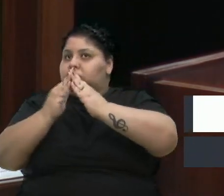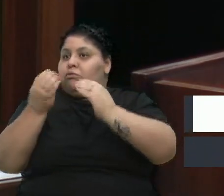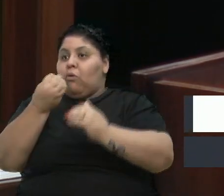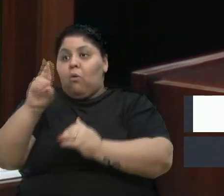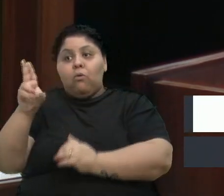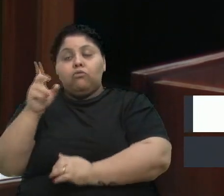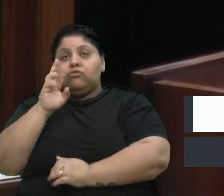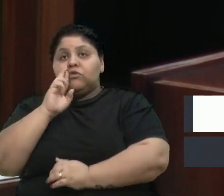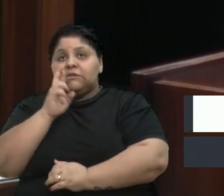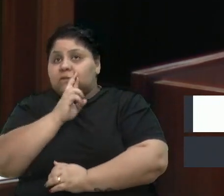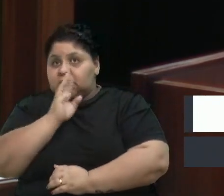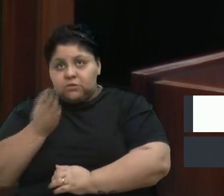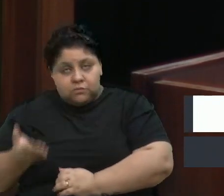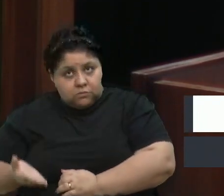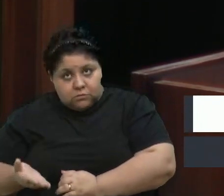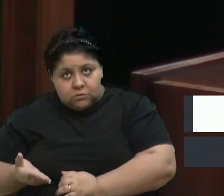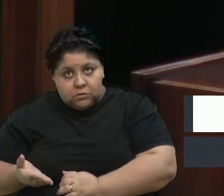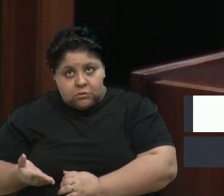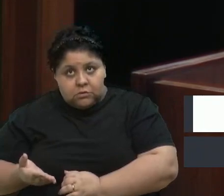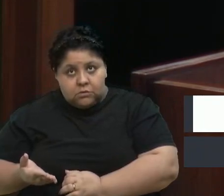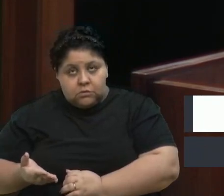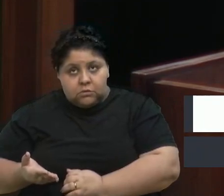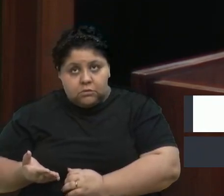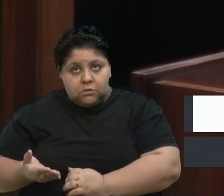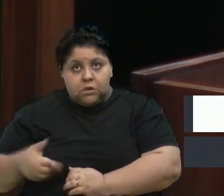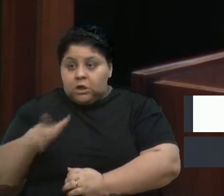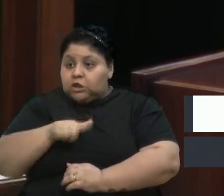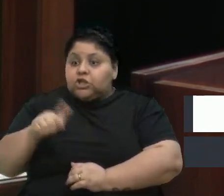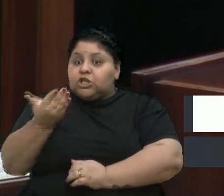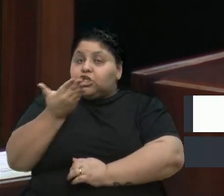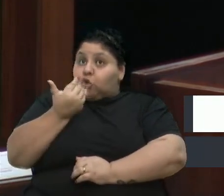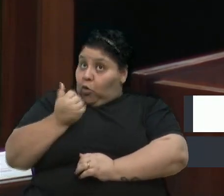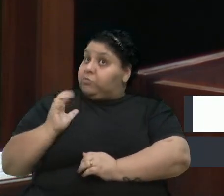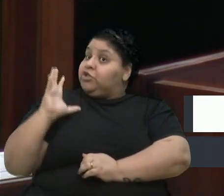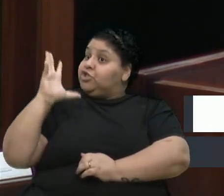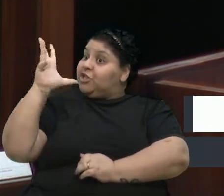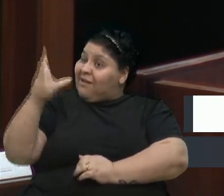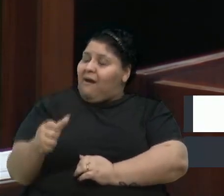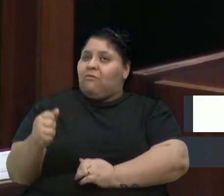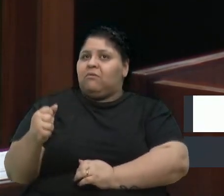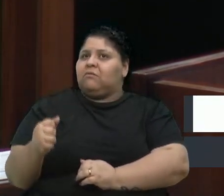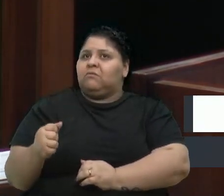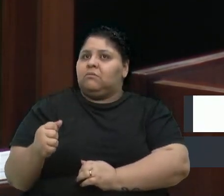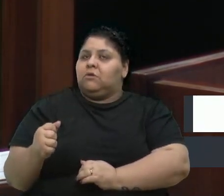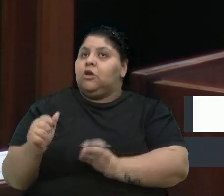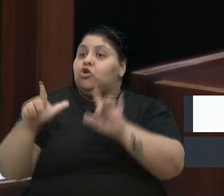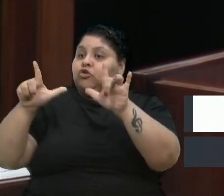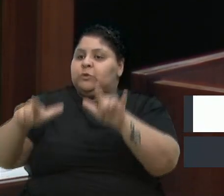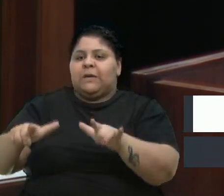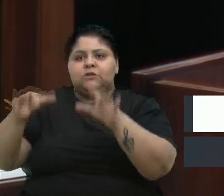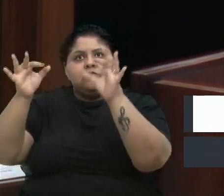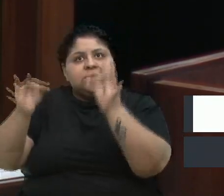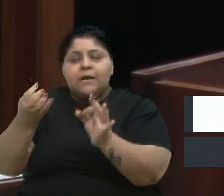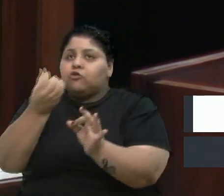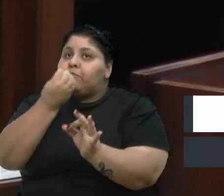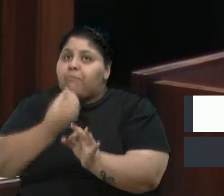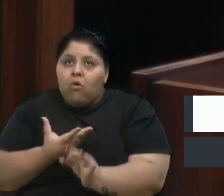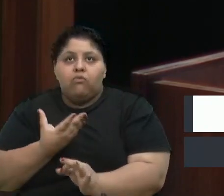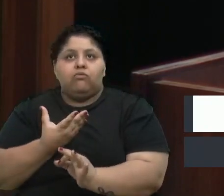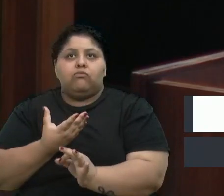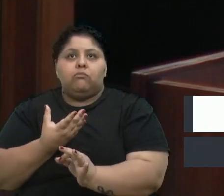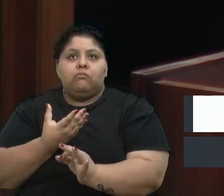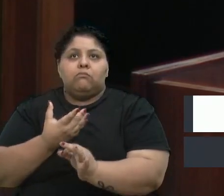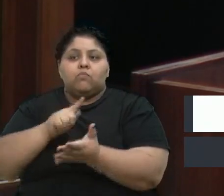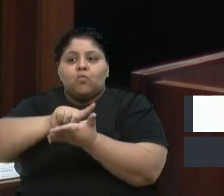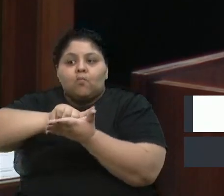restaurante. E a gente come, em geral, num espaço adequado, num espaço